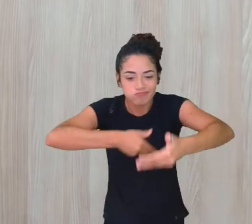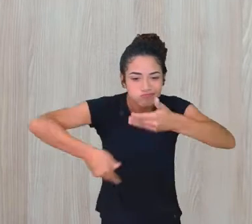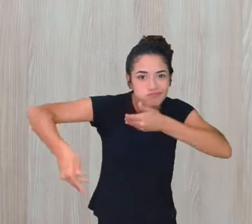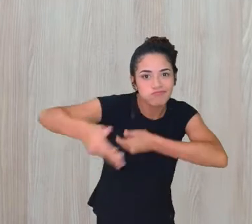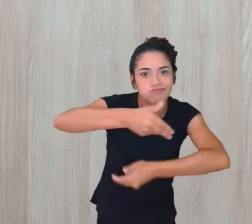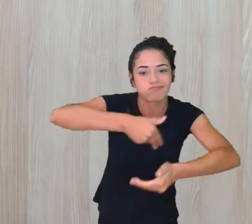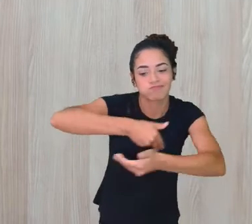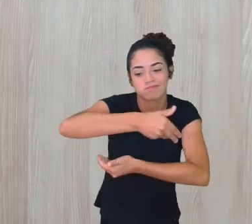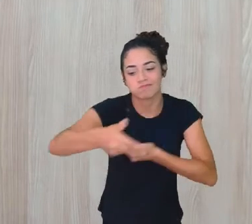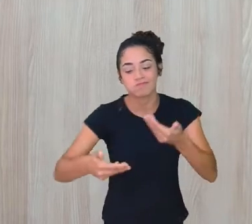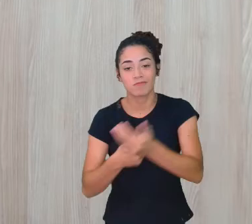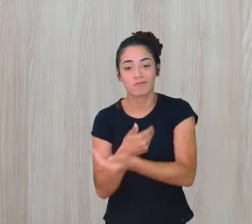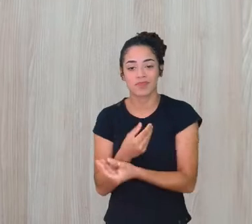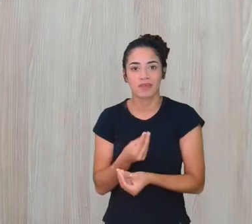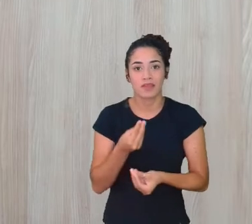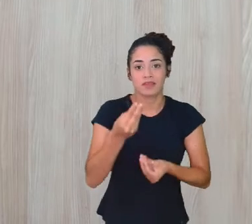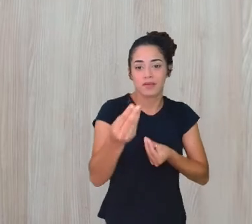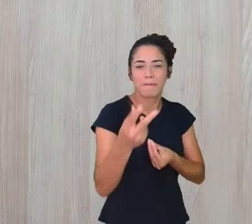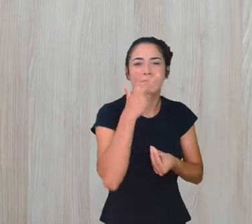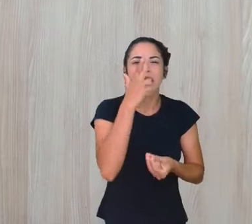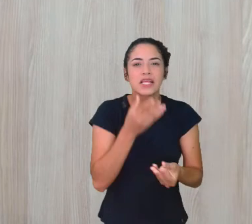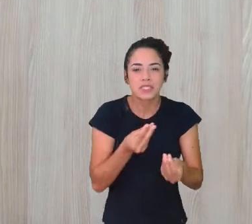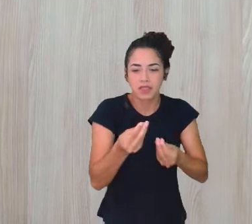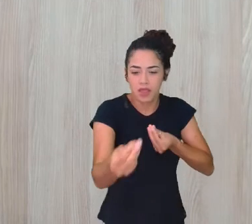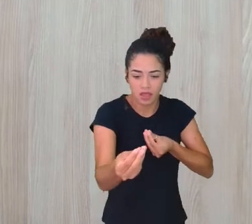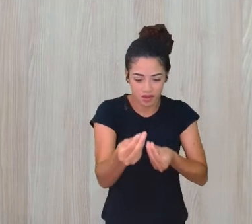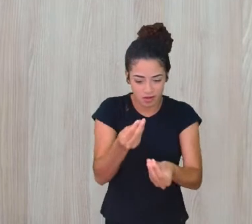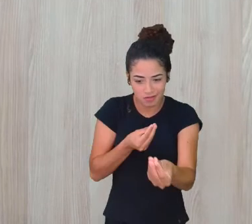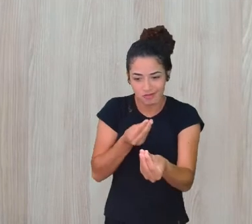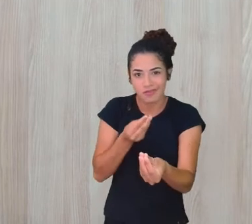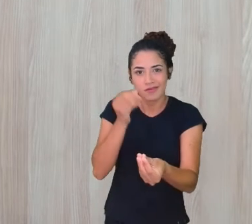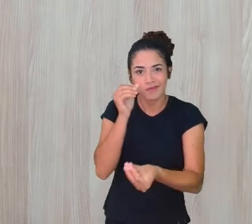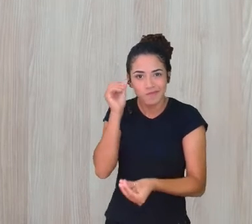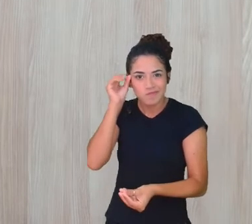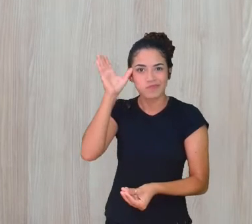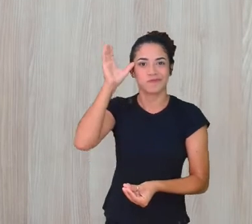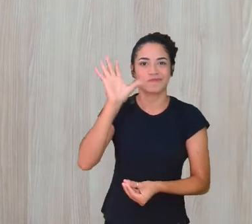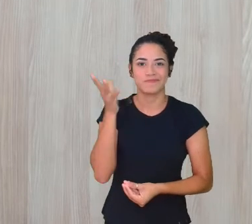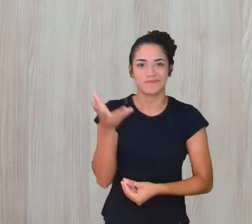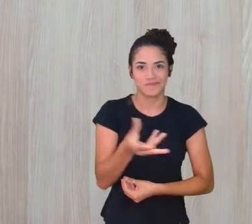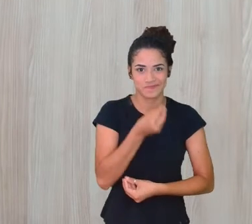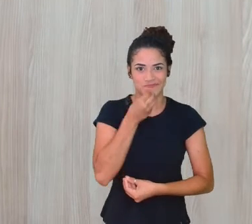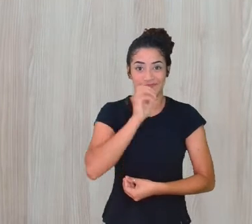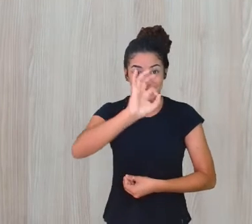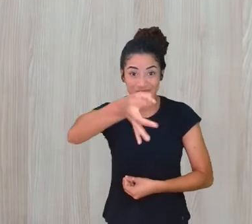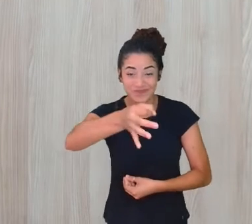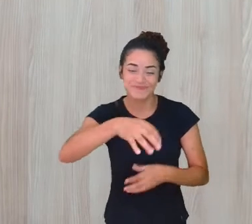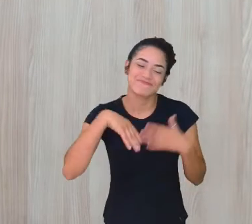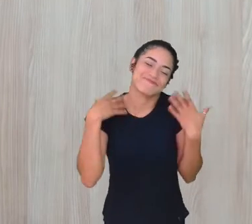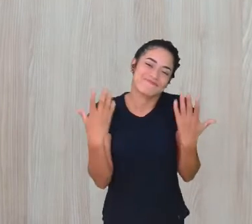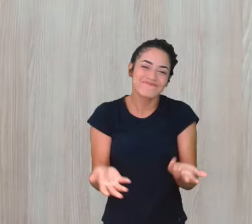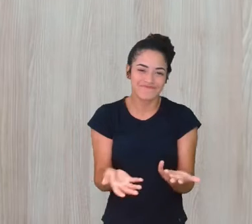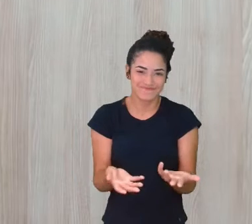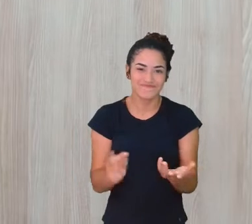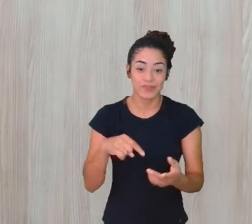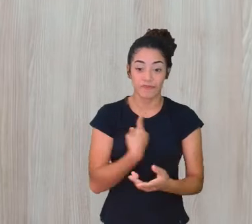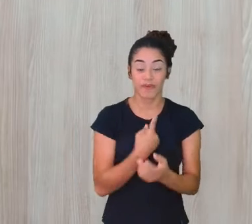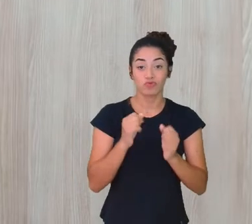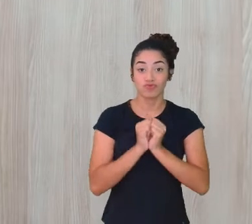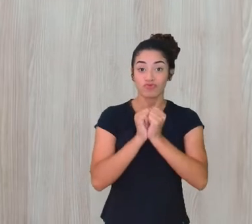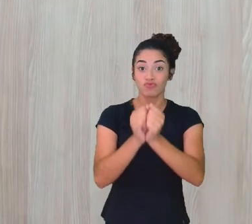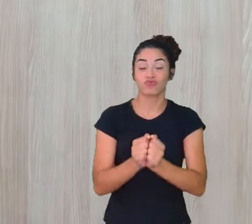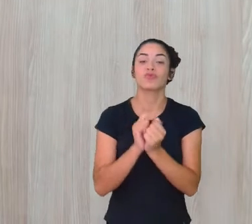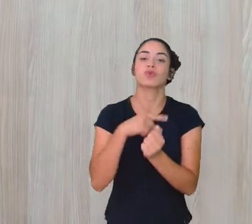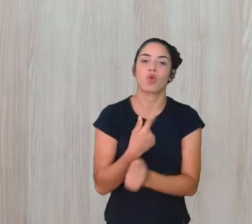Eu dou um pouquinho para vocês, vocês também trazem um pouquinho aqui para a gente, né, professor Luciano? Exatamente. Então vamos junto que